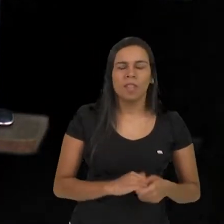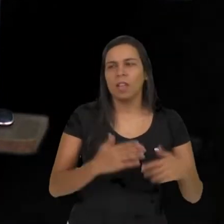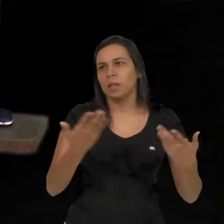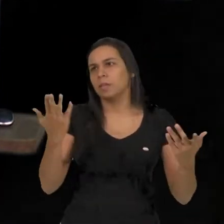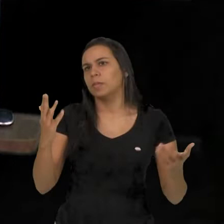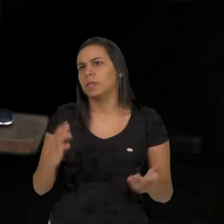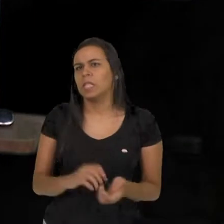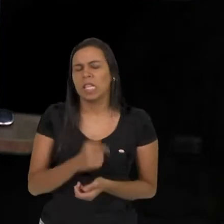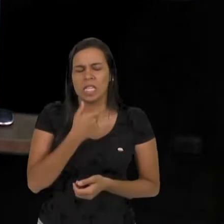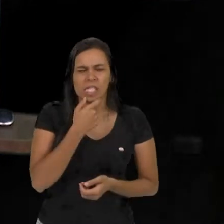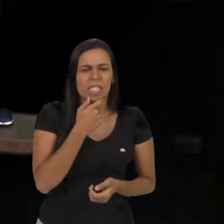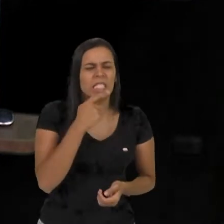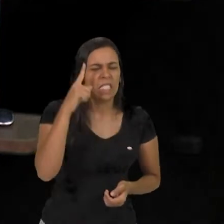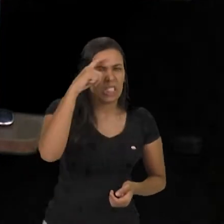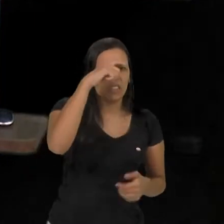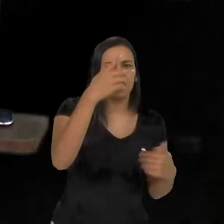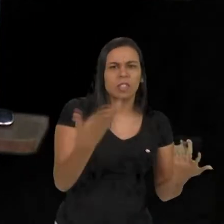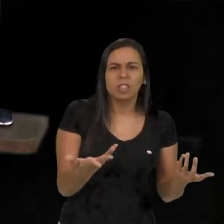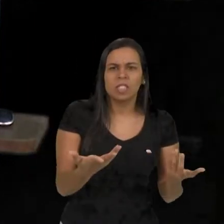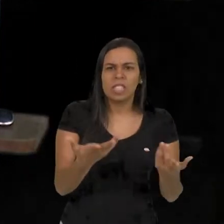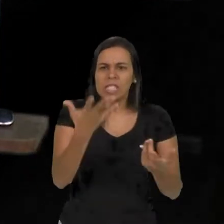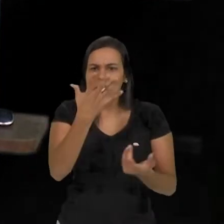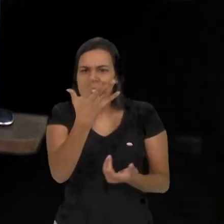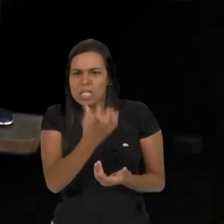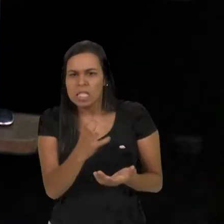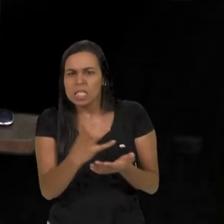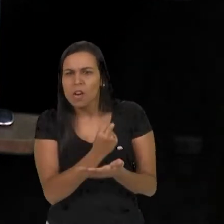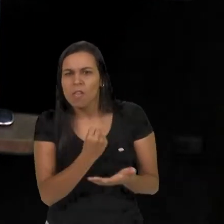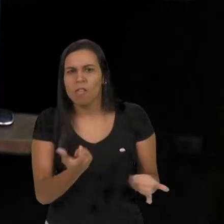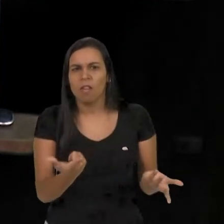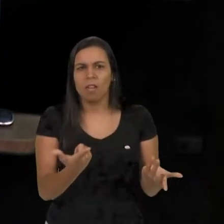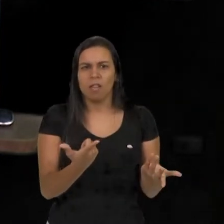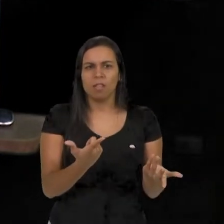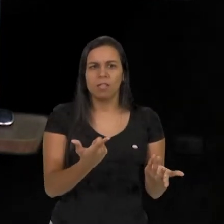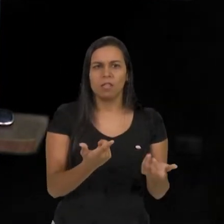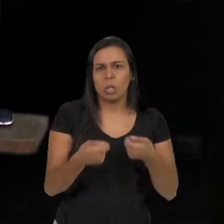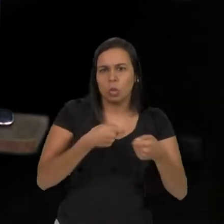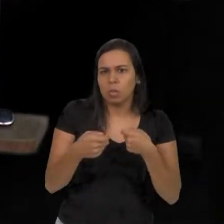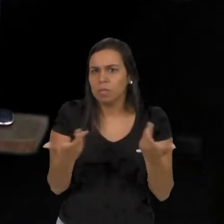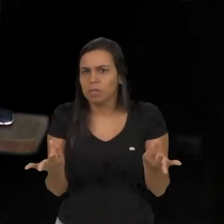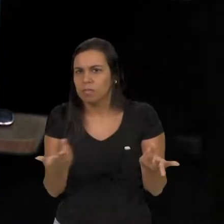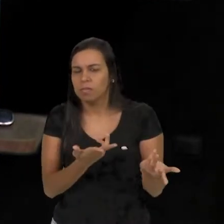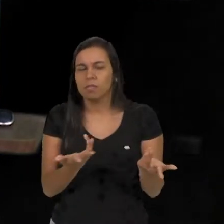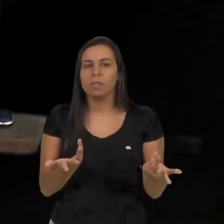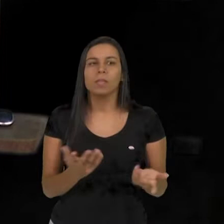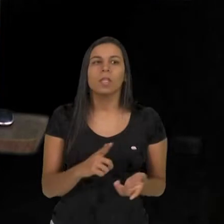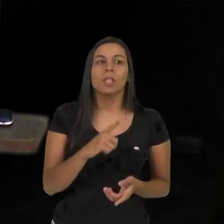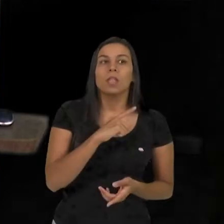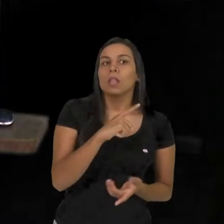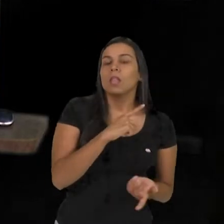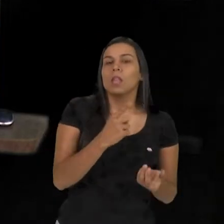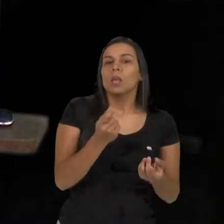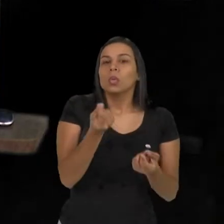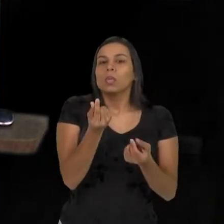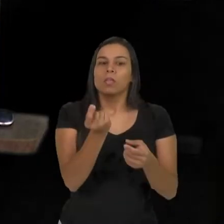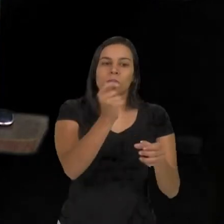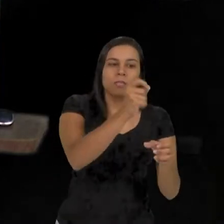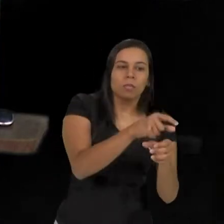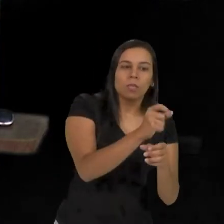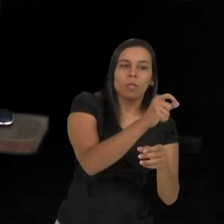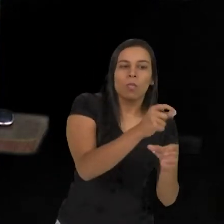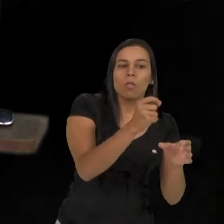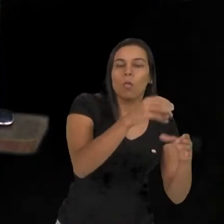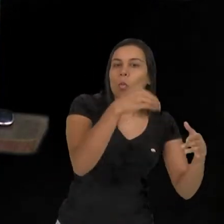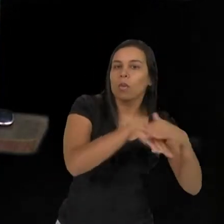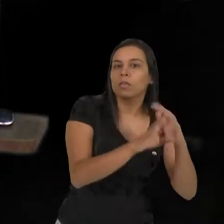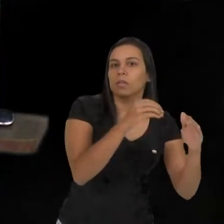complicado, o que é que salvar tem a ver com economizar? Tudo, né? Se você tem um potinho em casa, um porquinho, e vai botando dinheiro ali, que em inglês você está saving, você